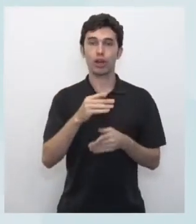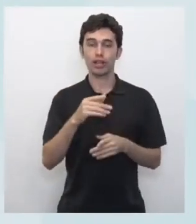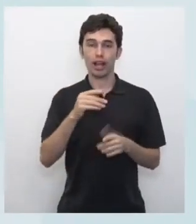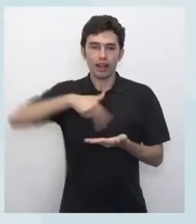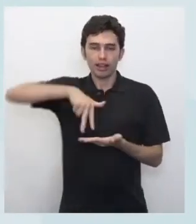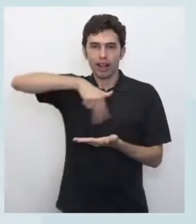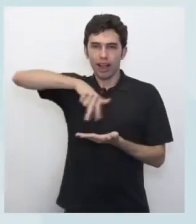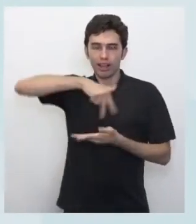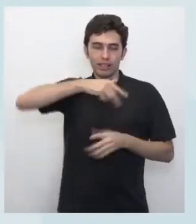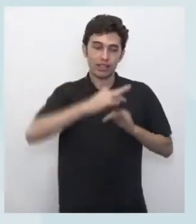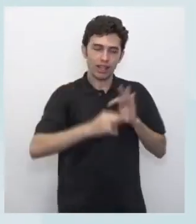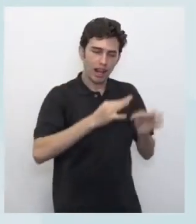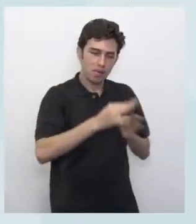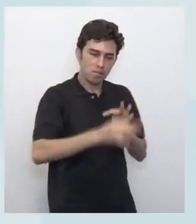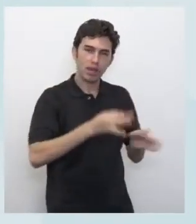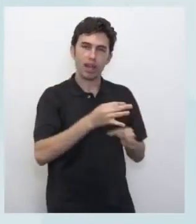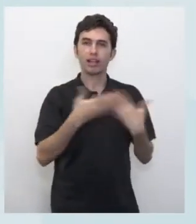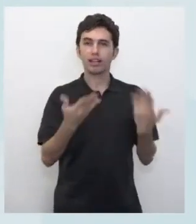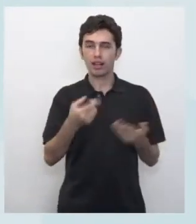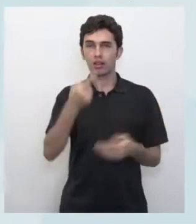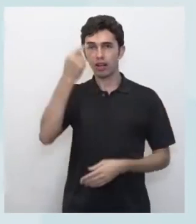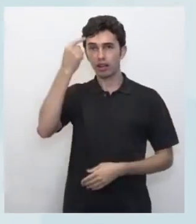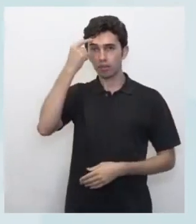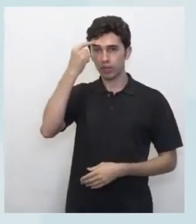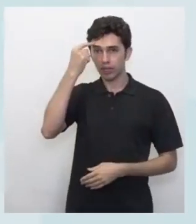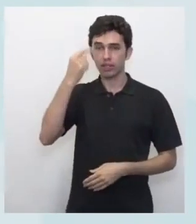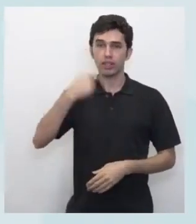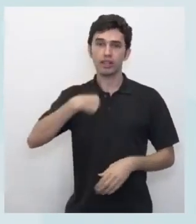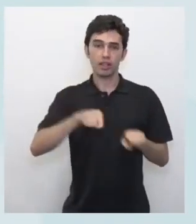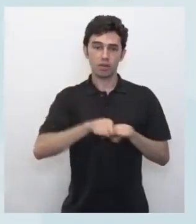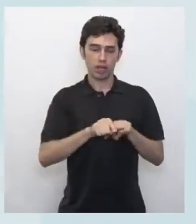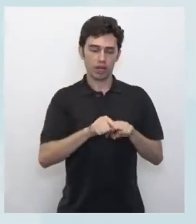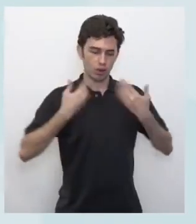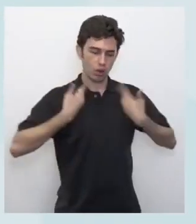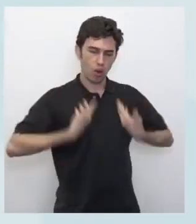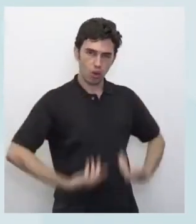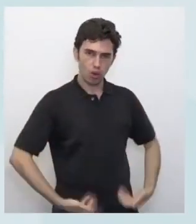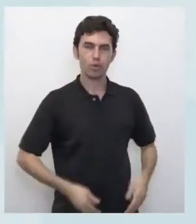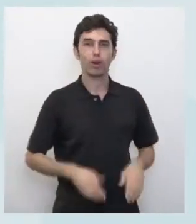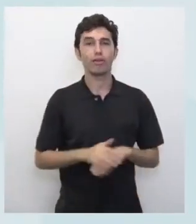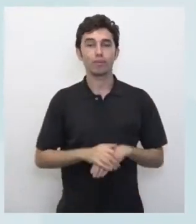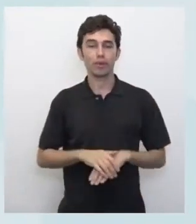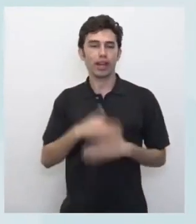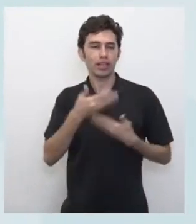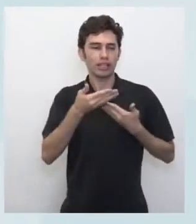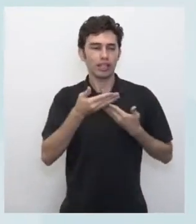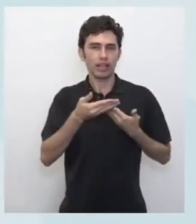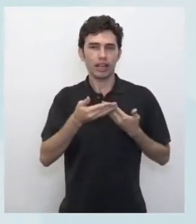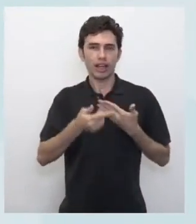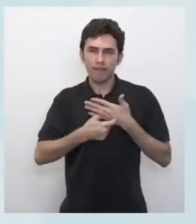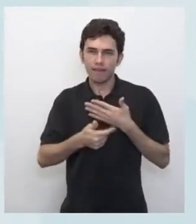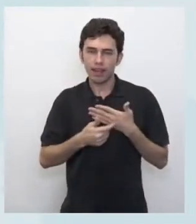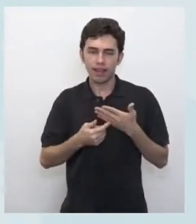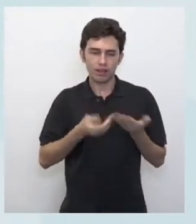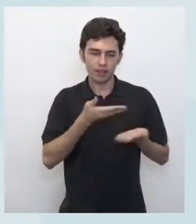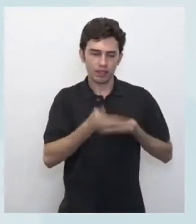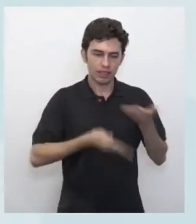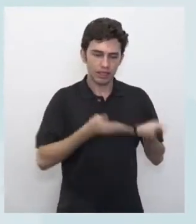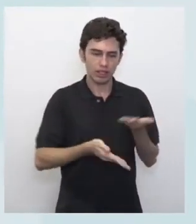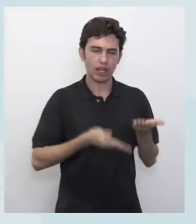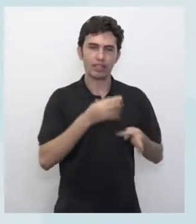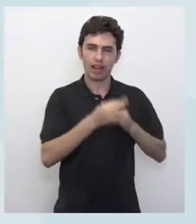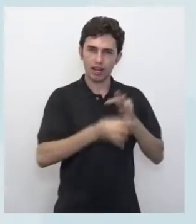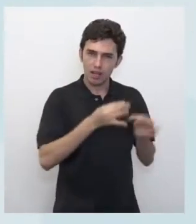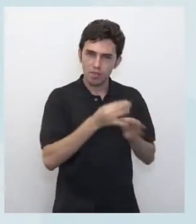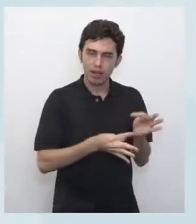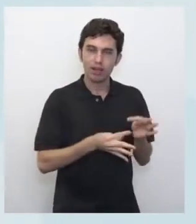questão física, como na questão mental, tá certo? E esse efeito terapêutico aí é muito, muito importante, né? A gente sabe